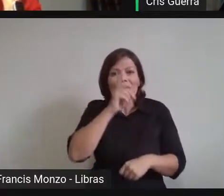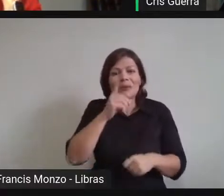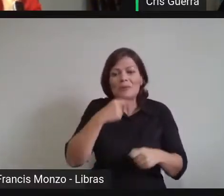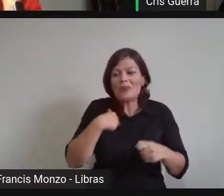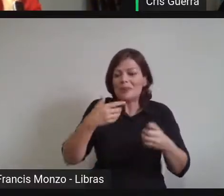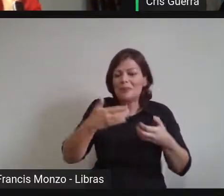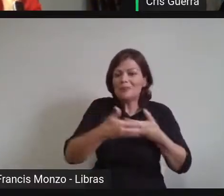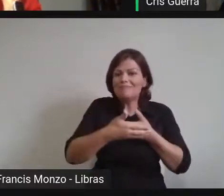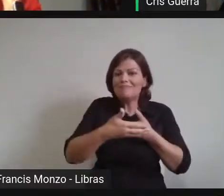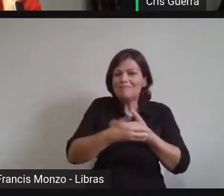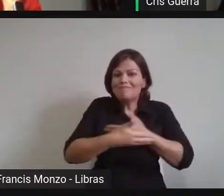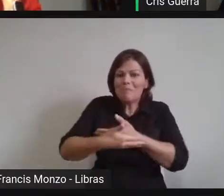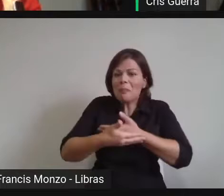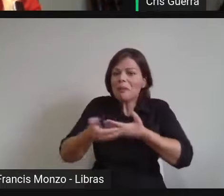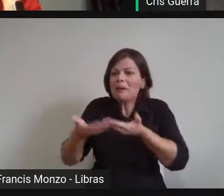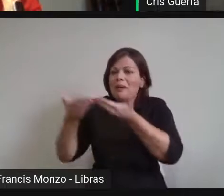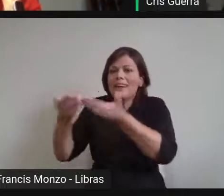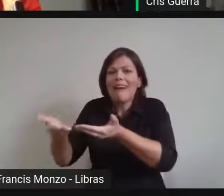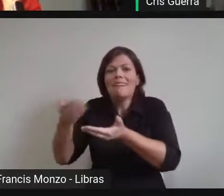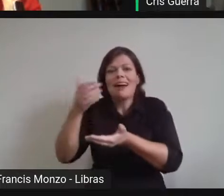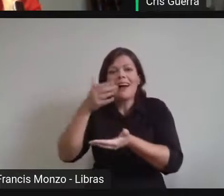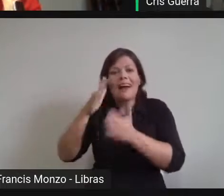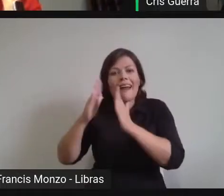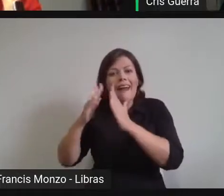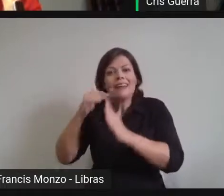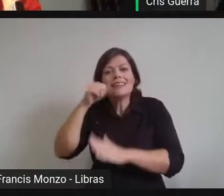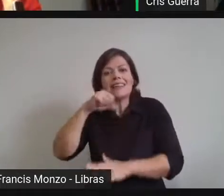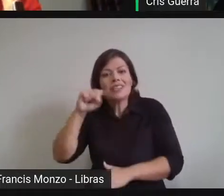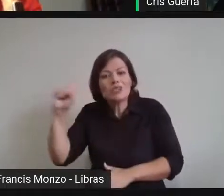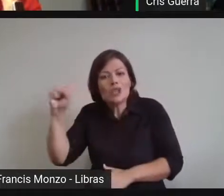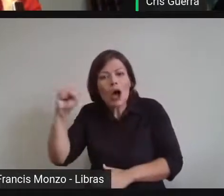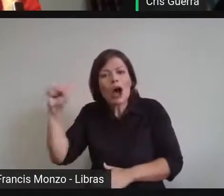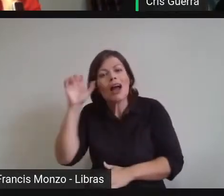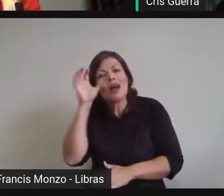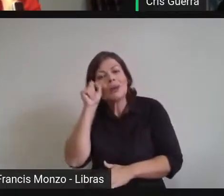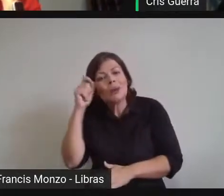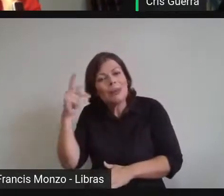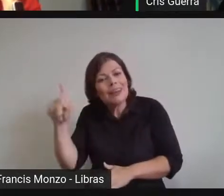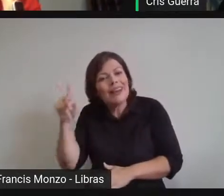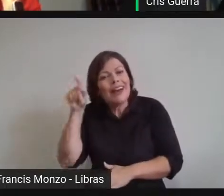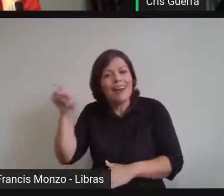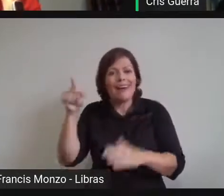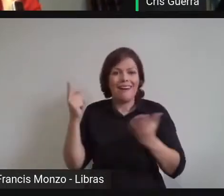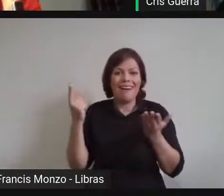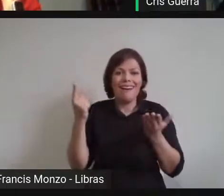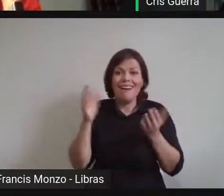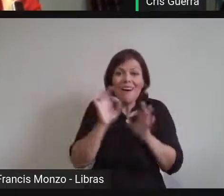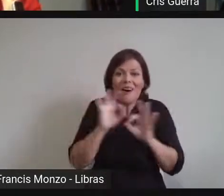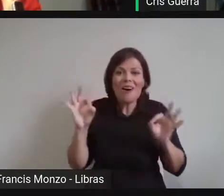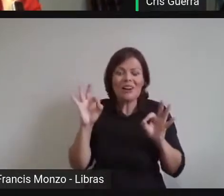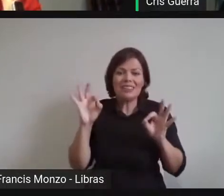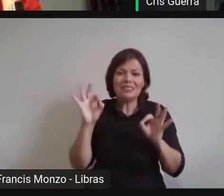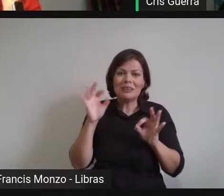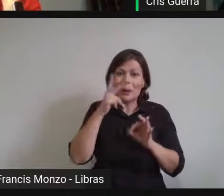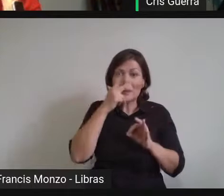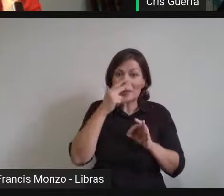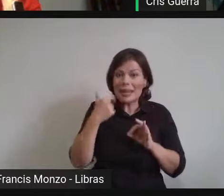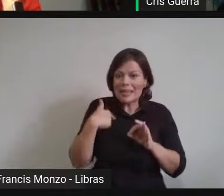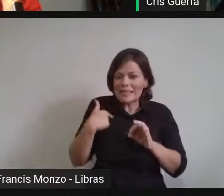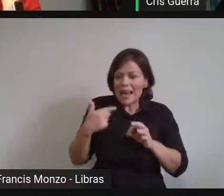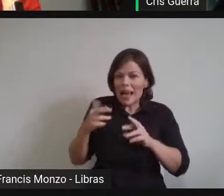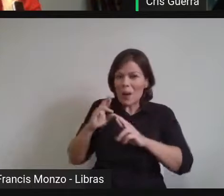vezes. Então, assim, olha que lado interessante. E eu acho que eu consegui construir com o Fran uma relação que é